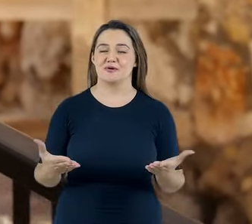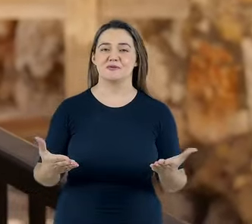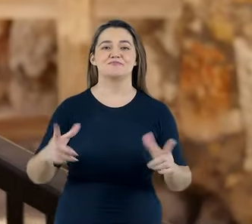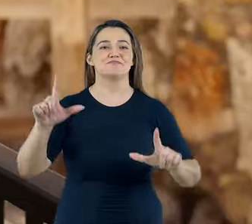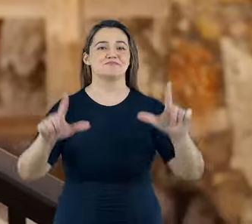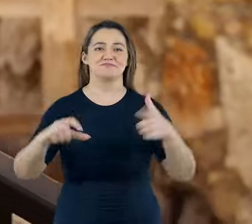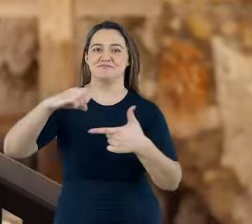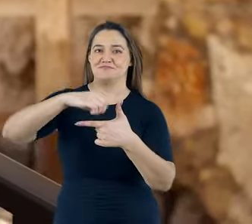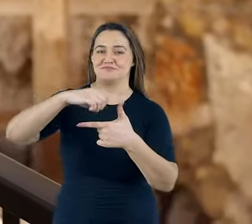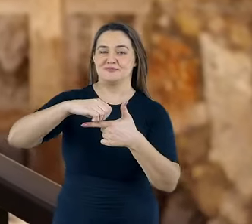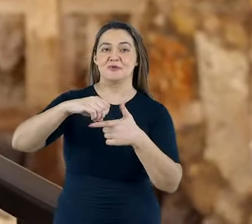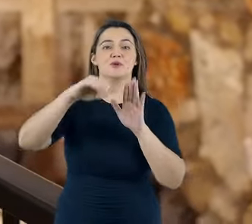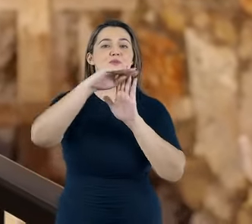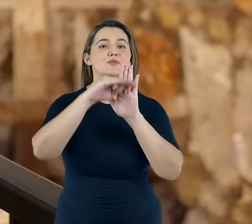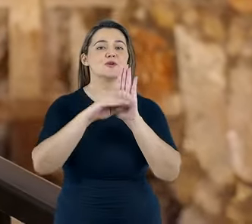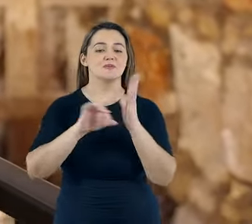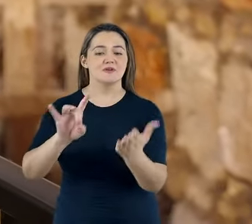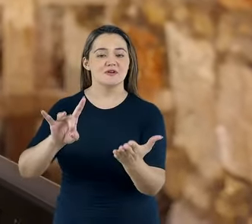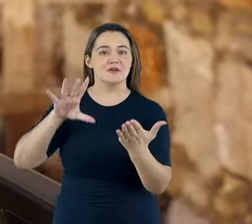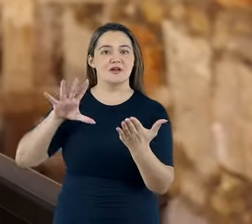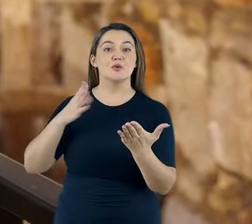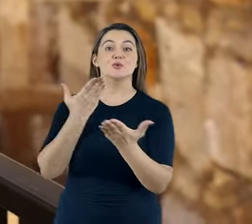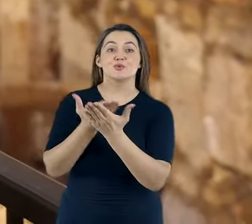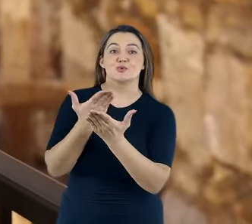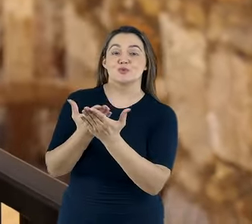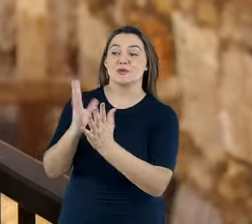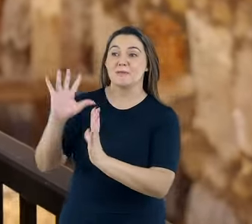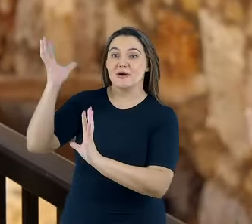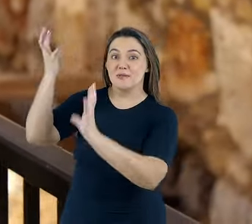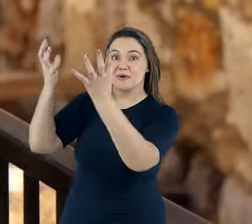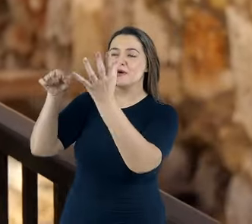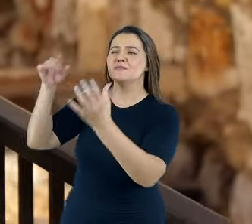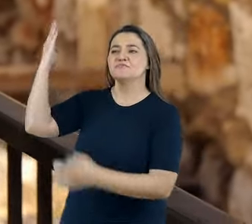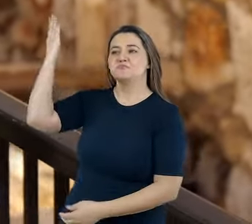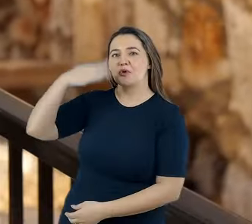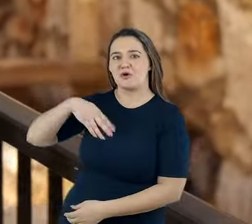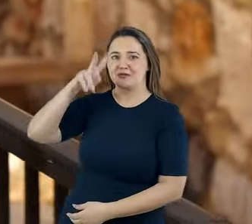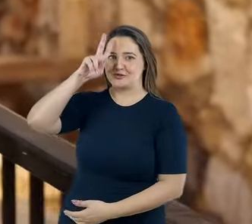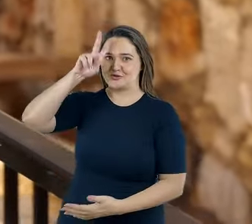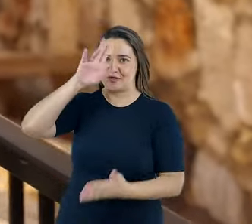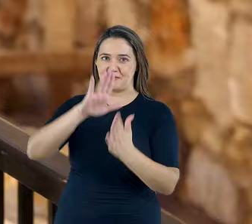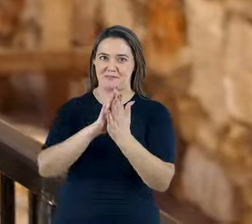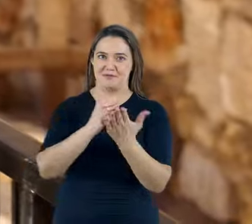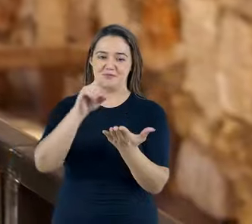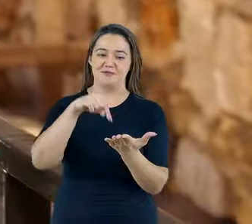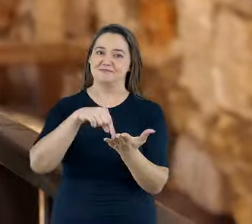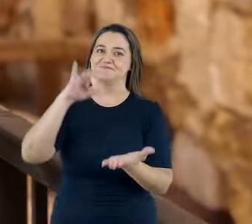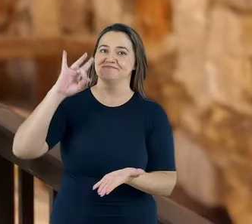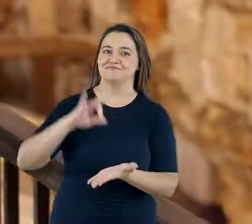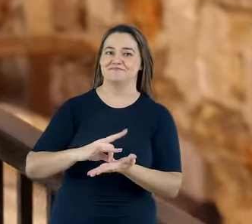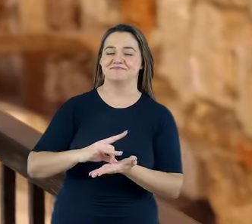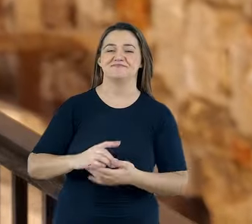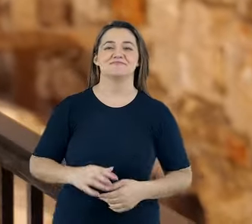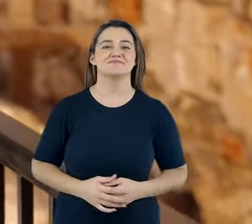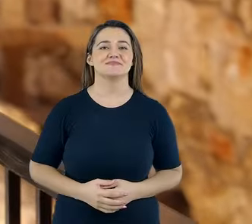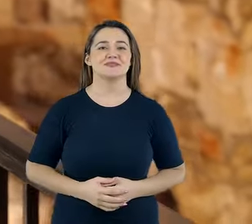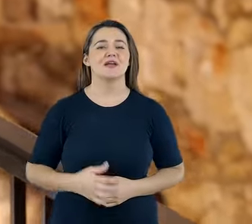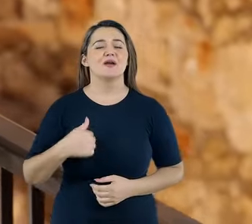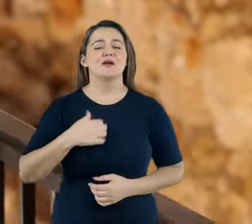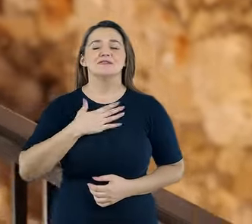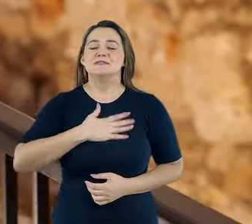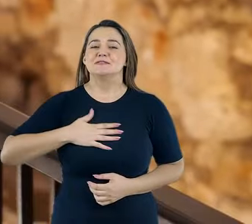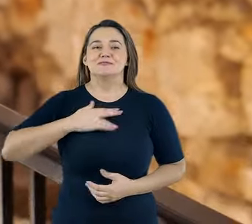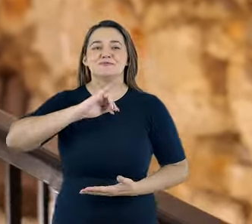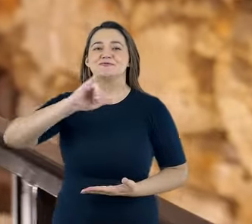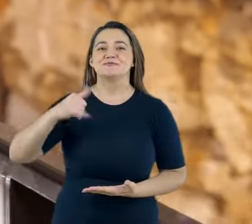Começa agora pela TV Novo Tempo, mais um programa Evidências na busca de fatos que comprovem a veracidade histórica da Bíblia Sagrada. E é um